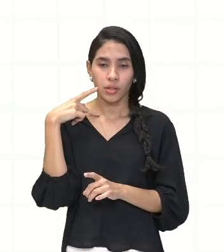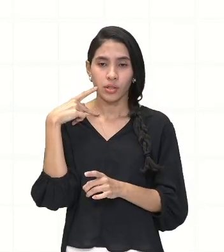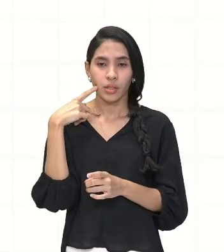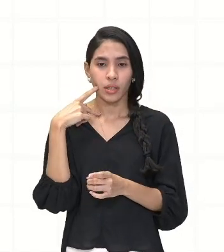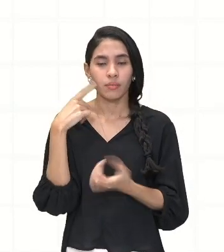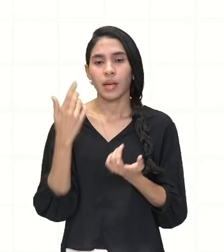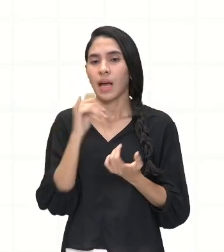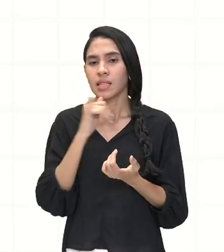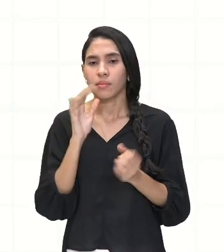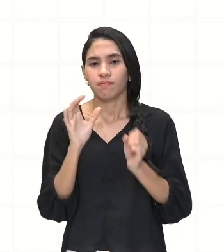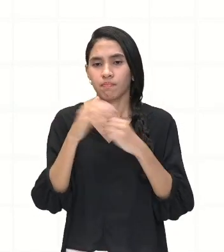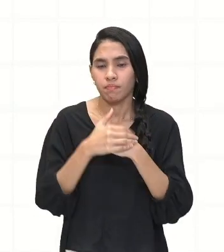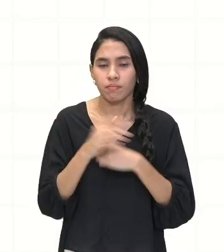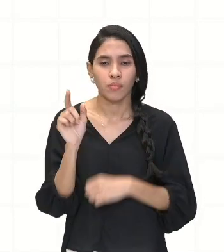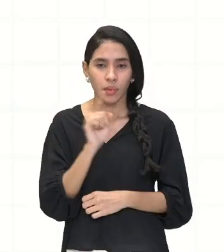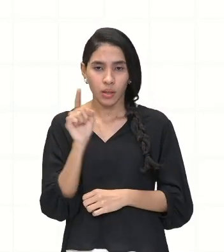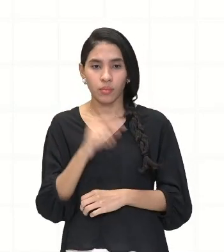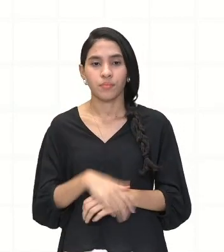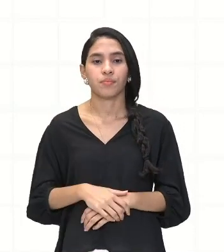Então, apesar